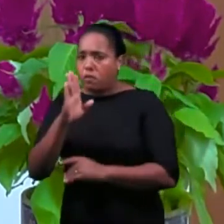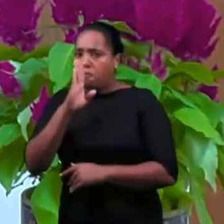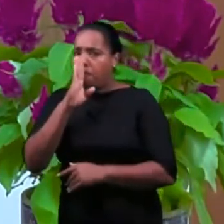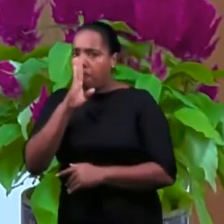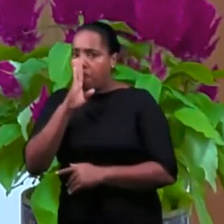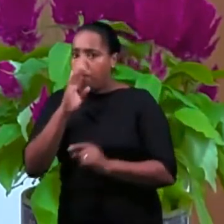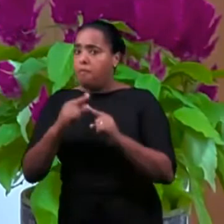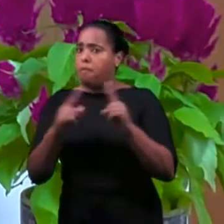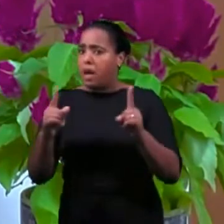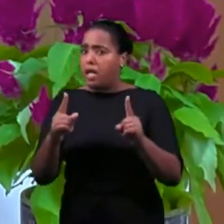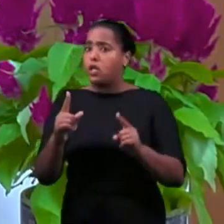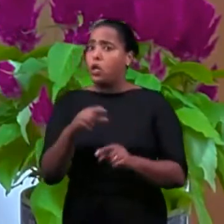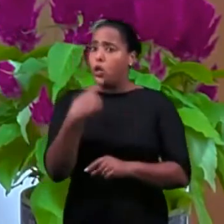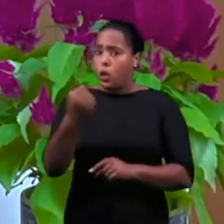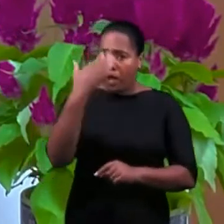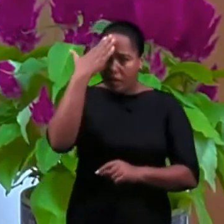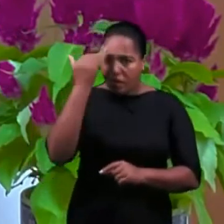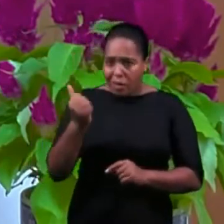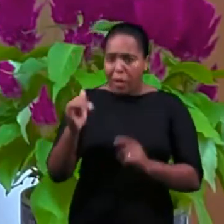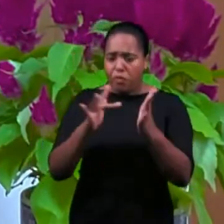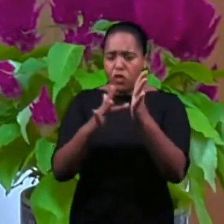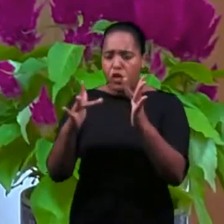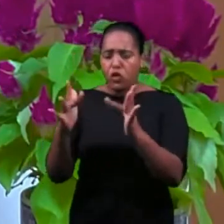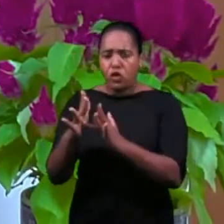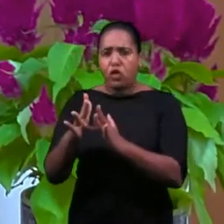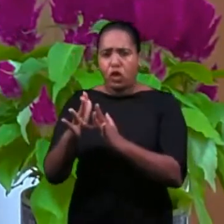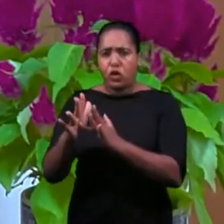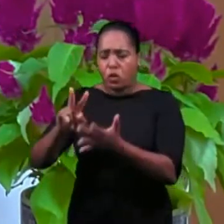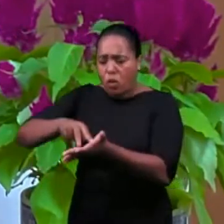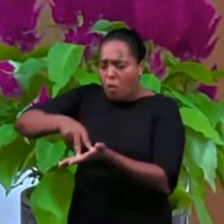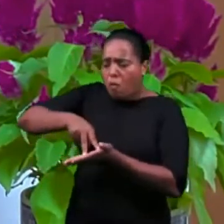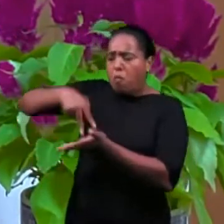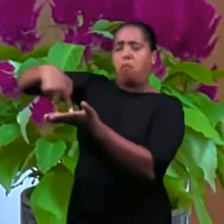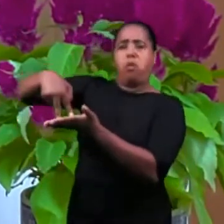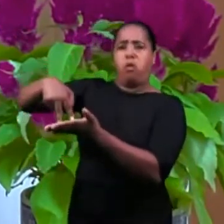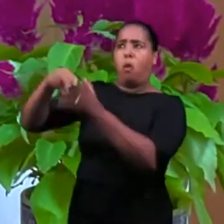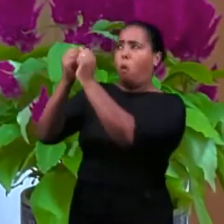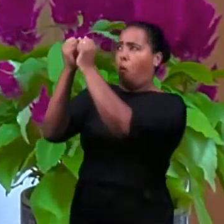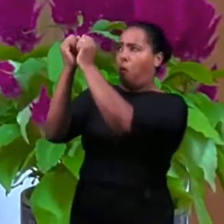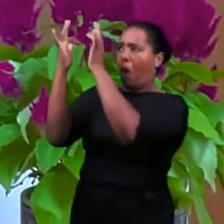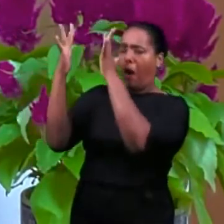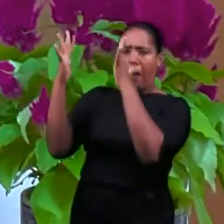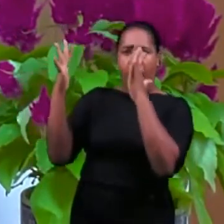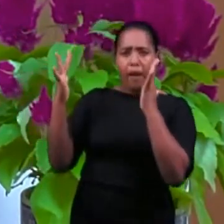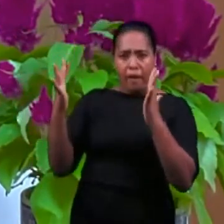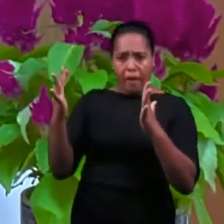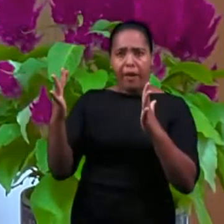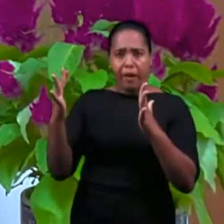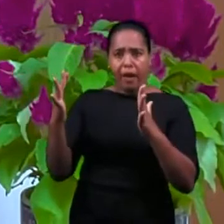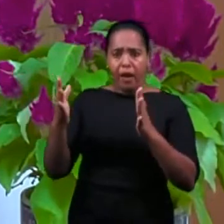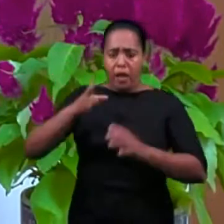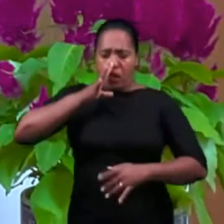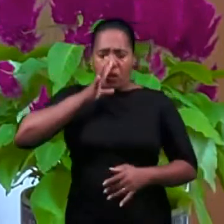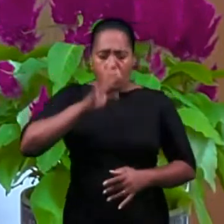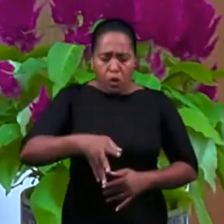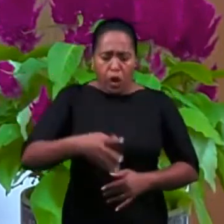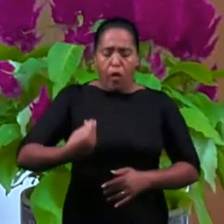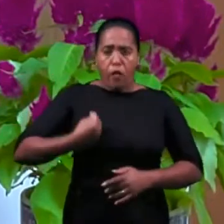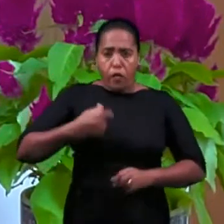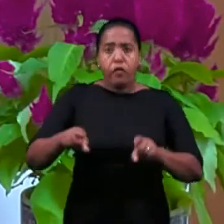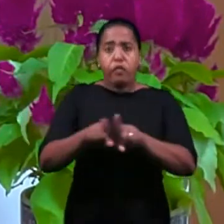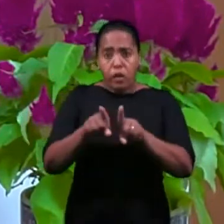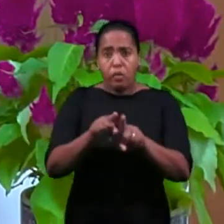Jesus ressurreto, é Jesus que está desse Deus Pai Todo-Poderoso, que há de julgar os vivos e os mortos. É aquele que